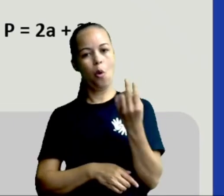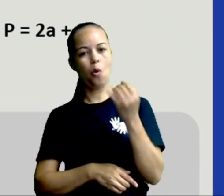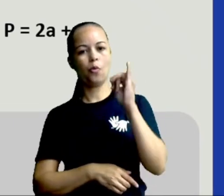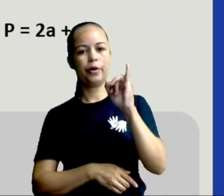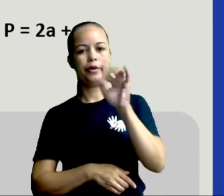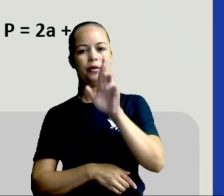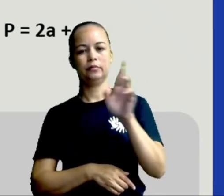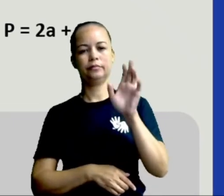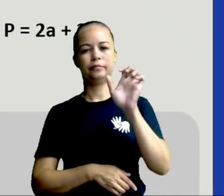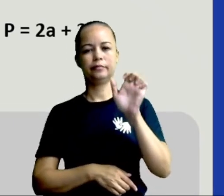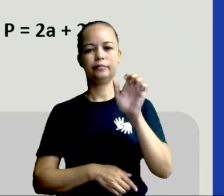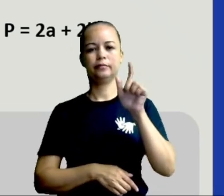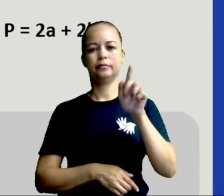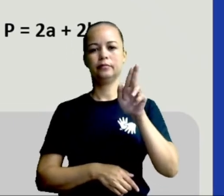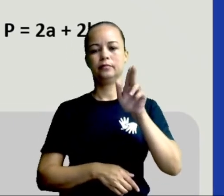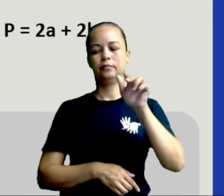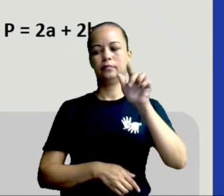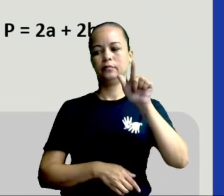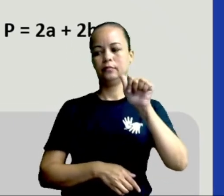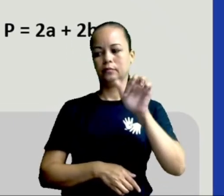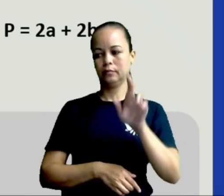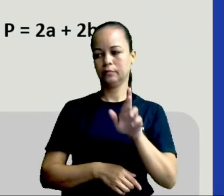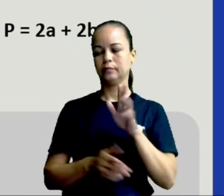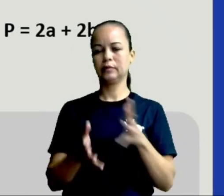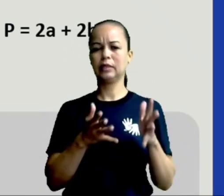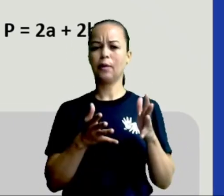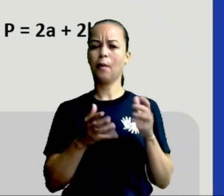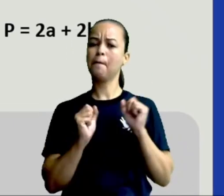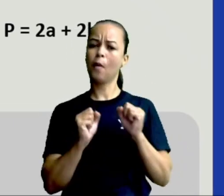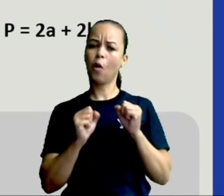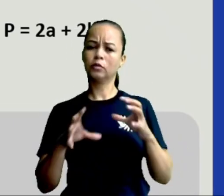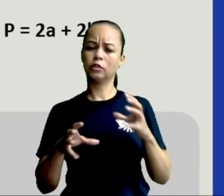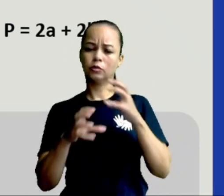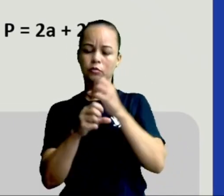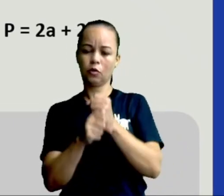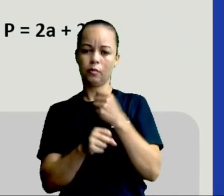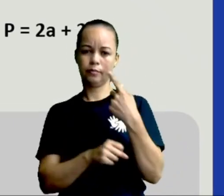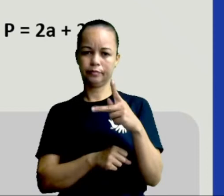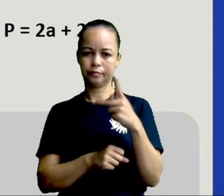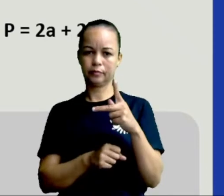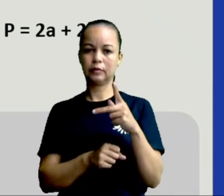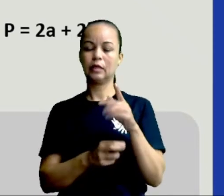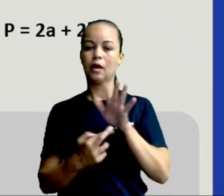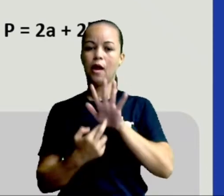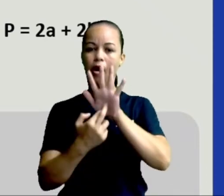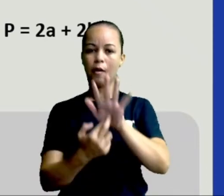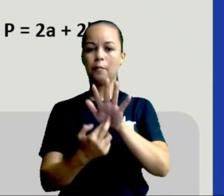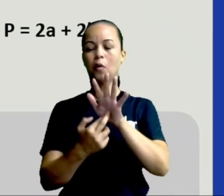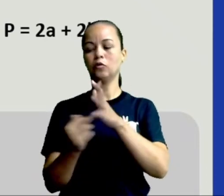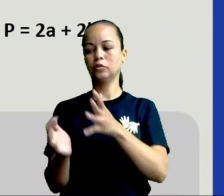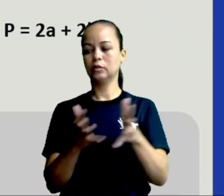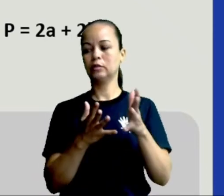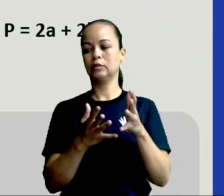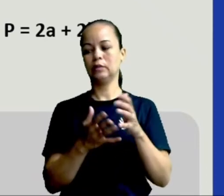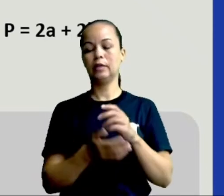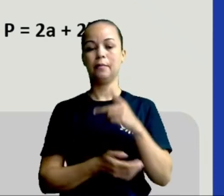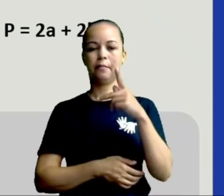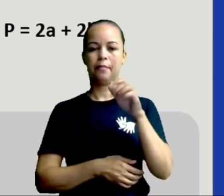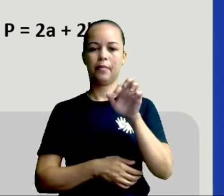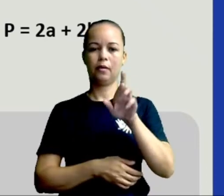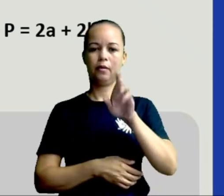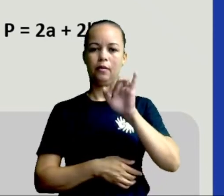aí com a medida dos seus lados, ok? Somando essas medidas, eu tenho aí a referência de perímetro,